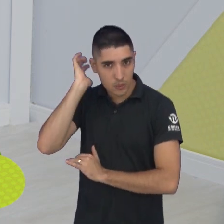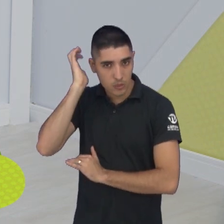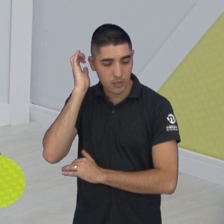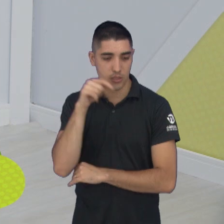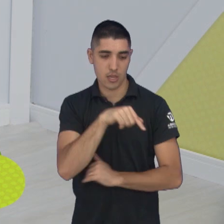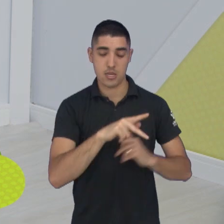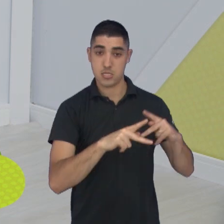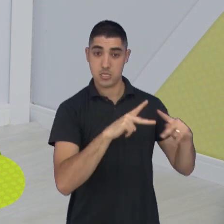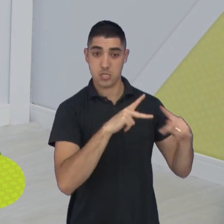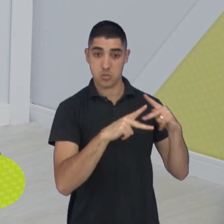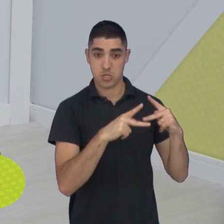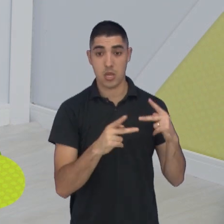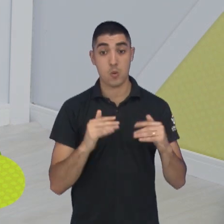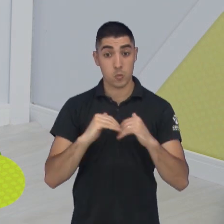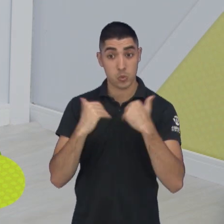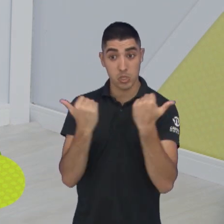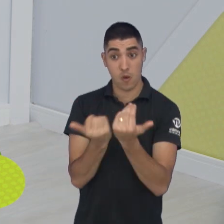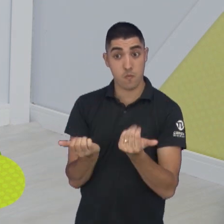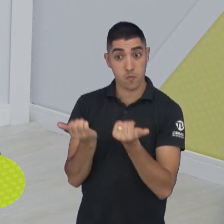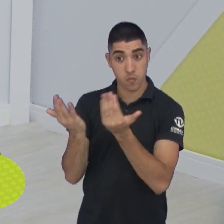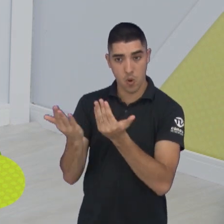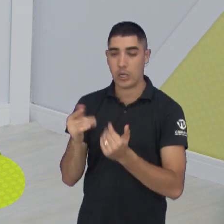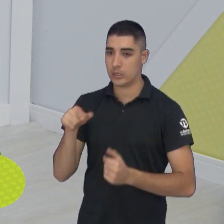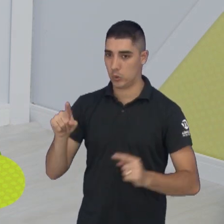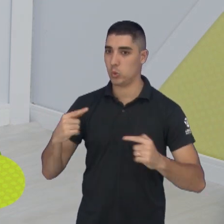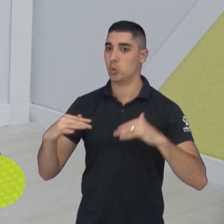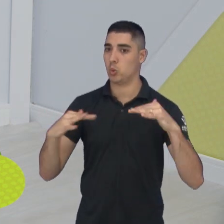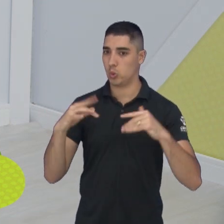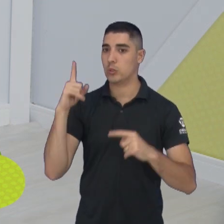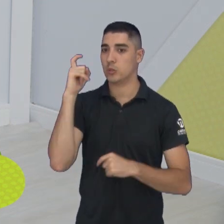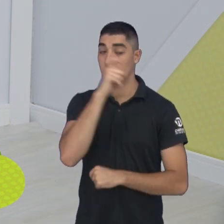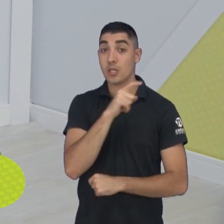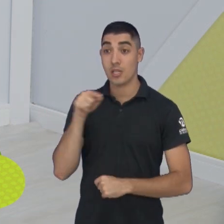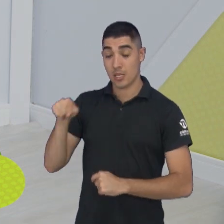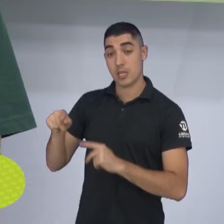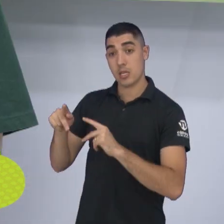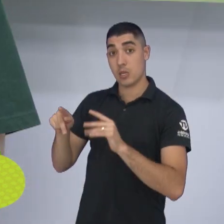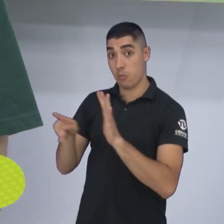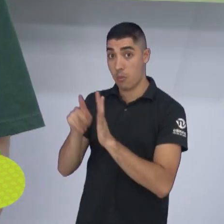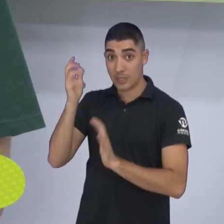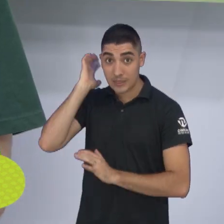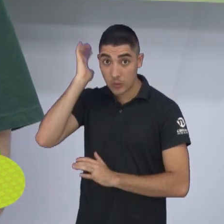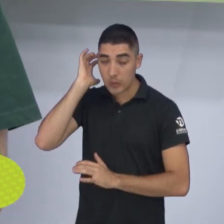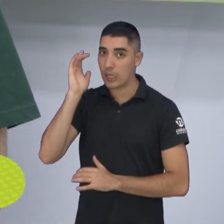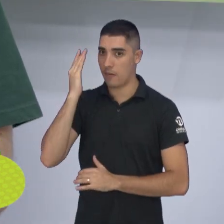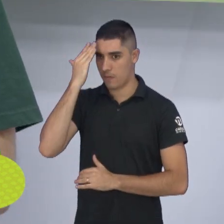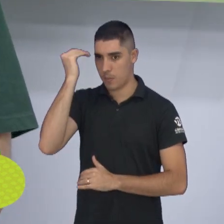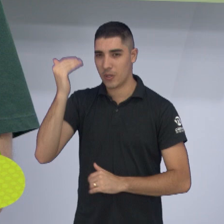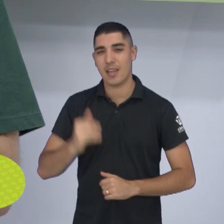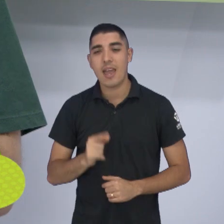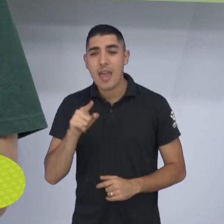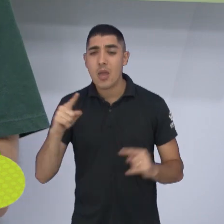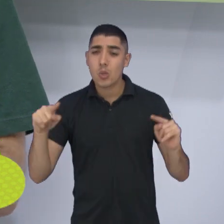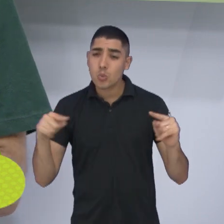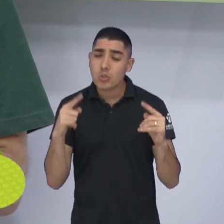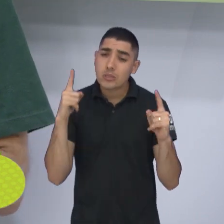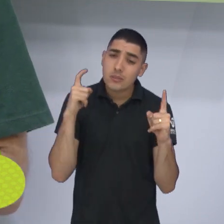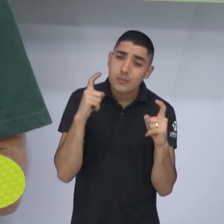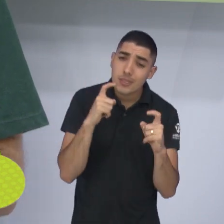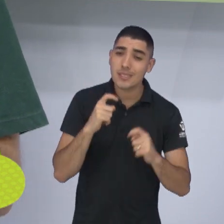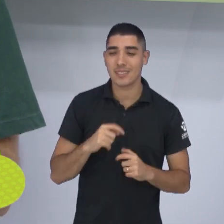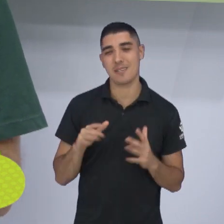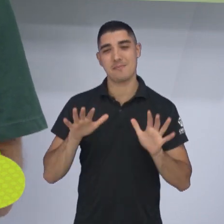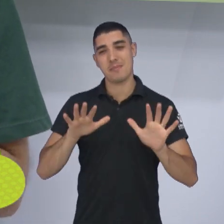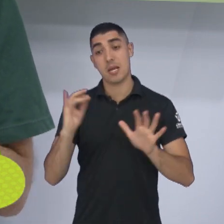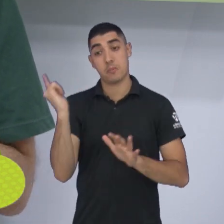equipe do Santo André. Bom jogo, jogo difícil também, a equipe do Santo André, que tem tradição no basquete feminino. É um jogo difícil, mas é importante